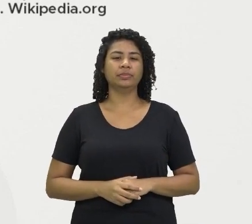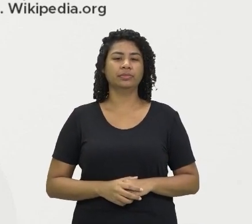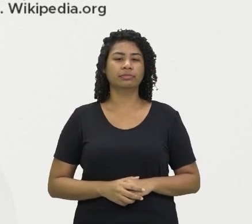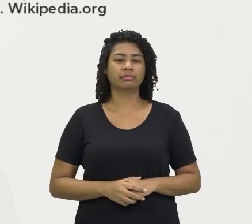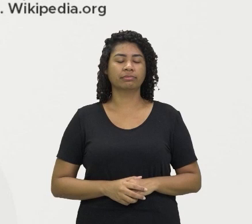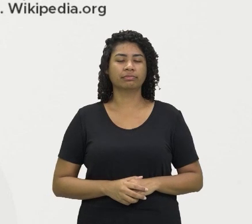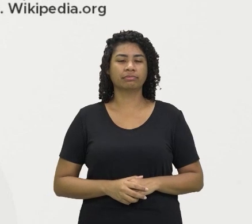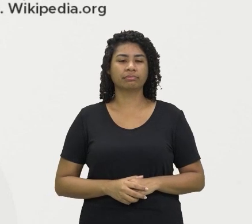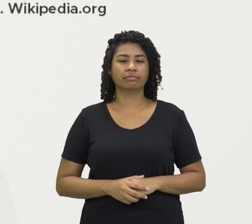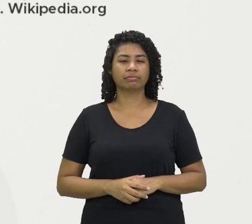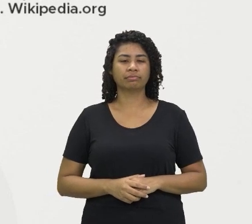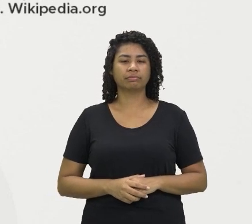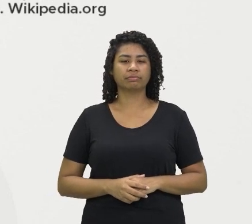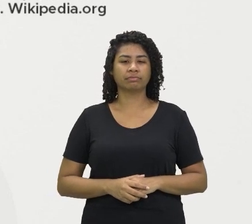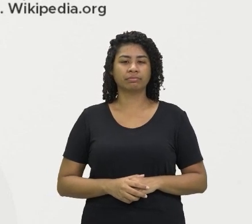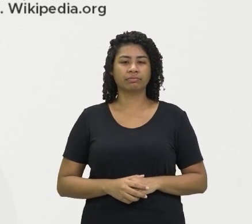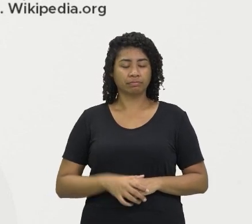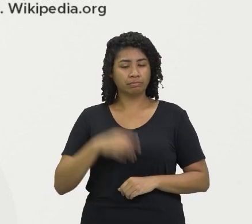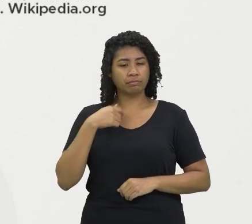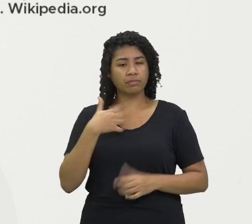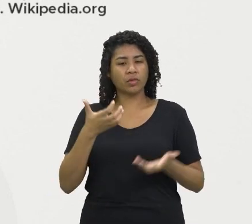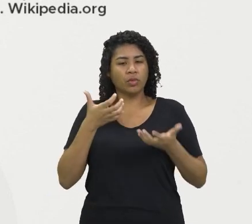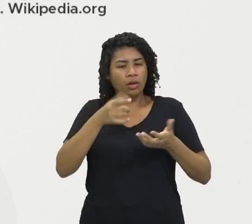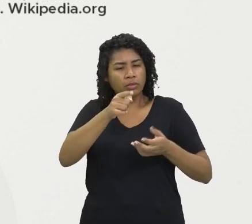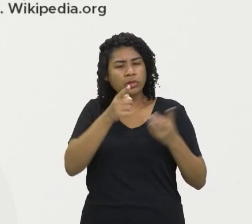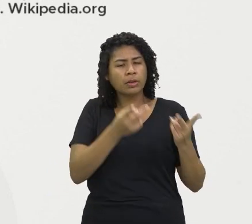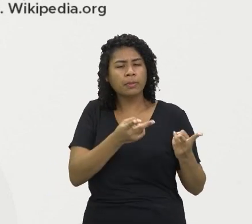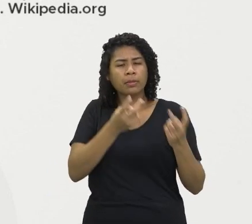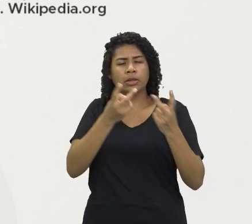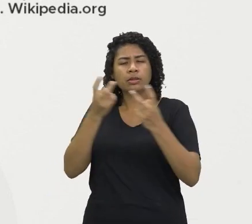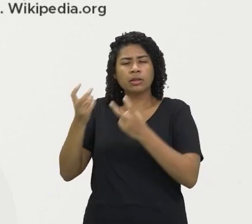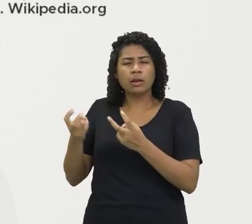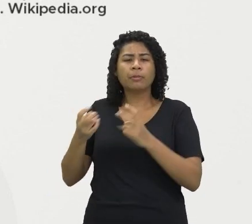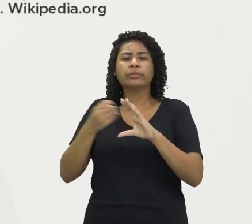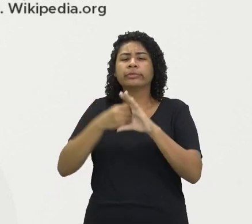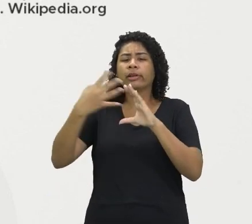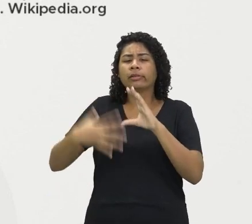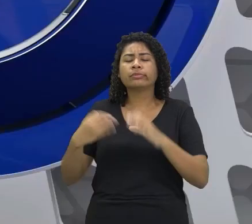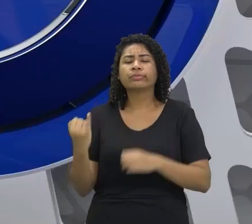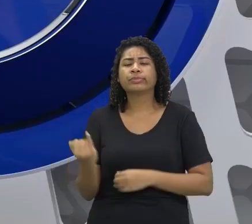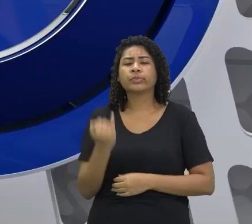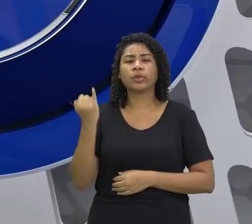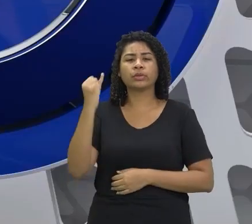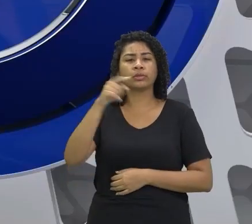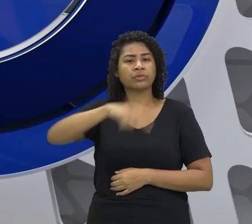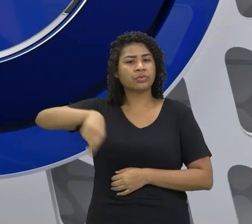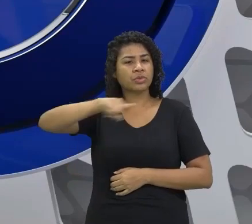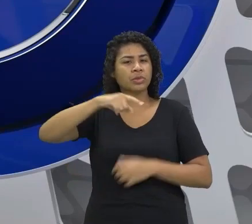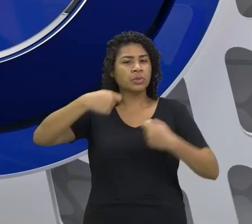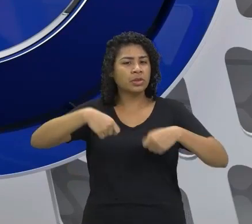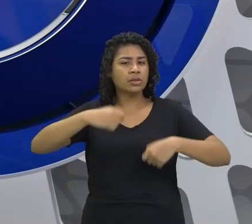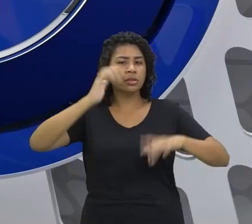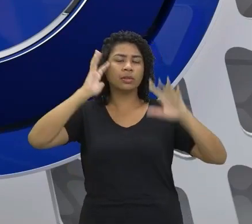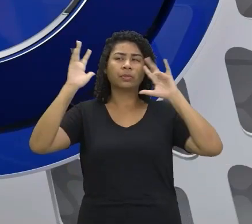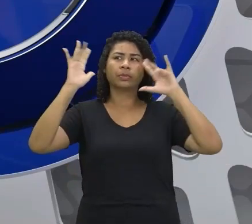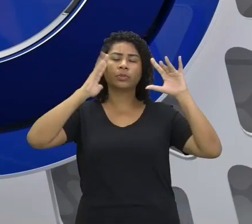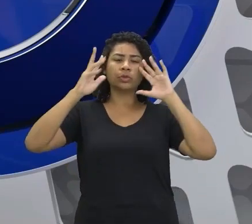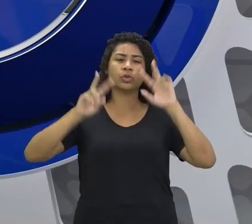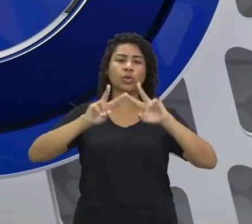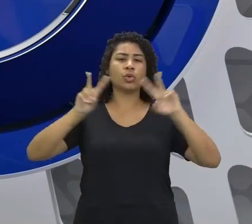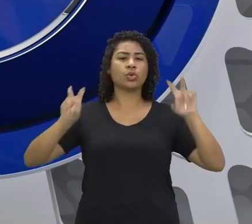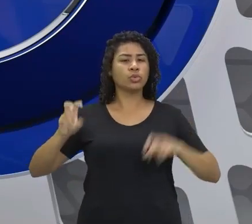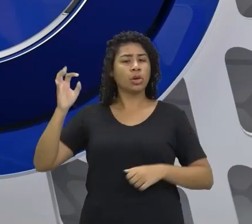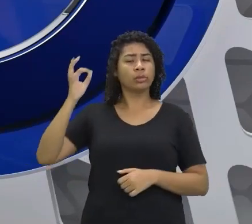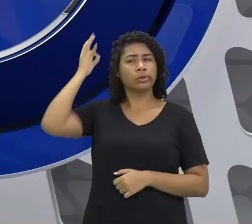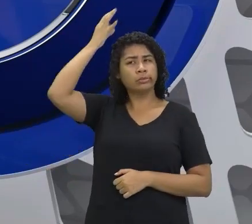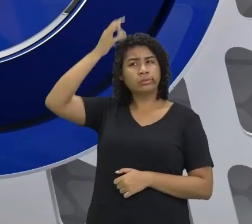alguns elementos bem práticos, bem necessários de reflexão acerca da espiritualidade africana. E